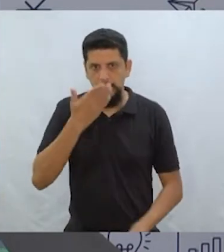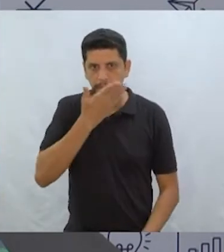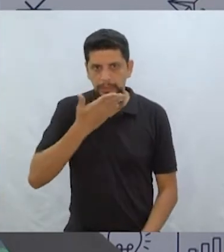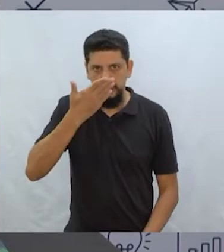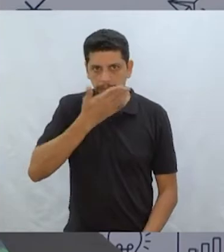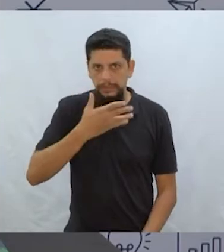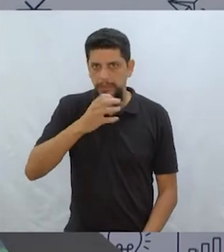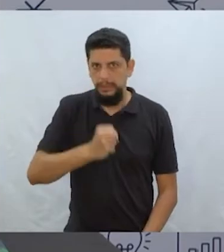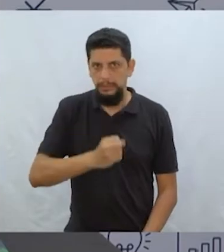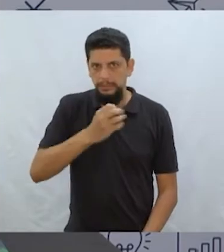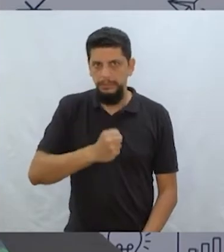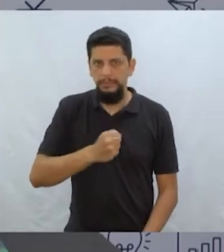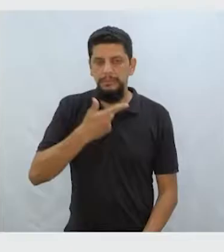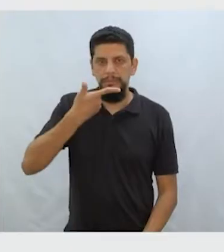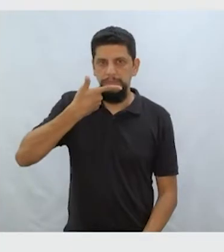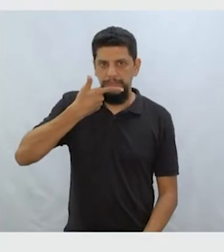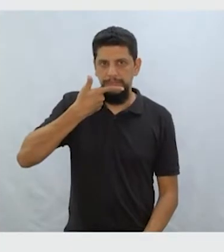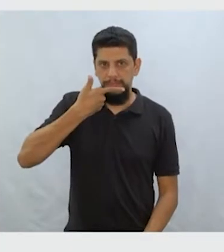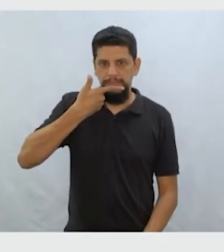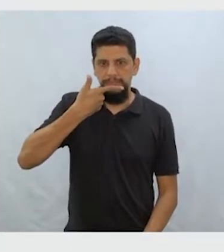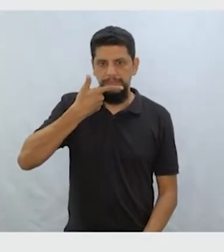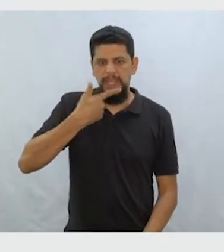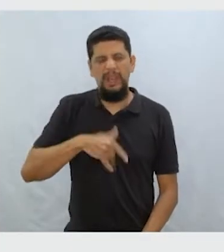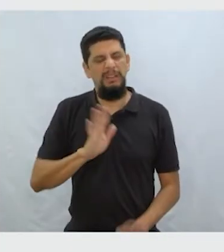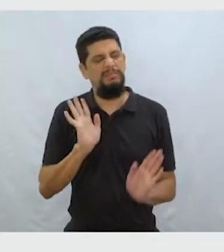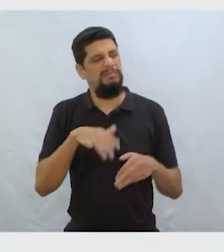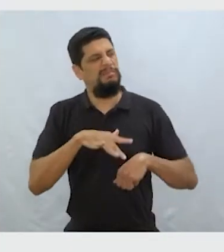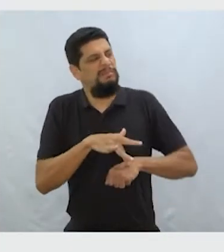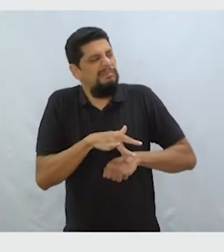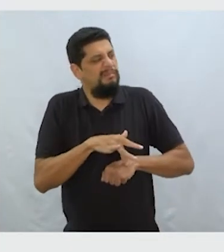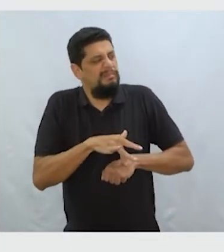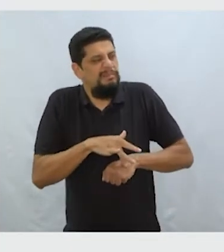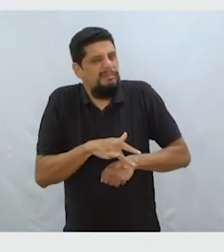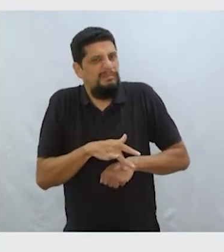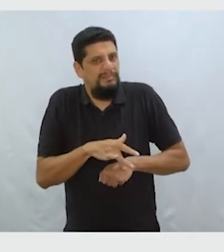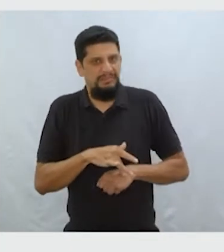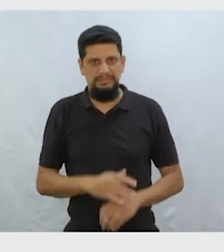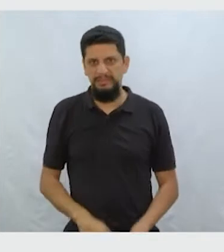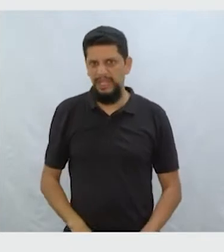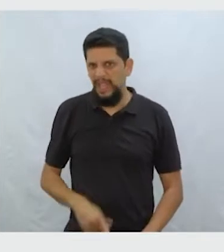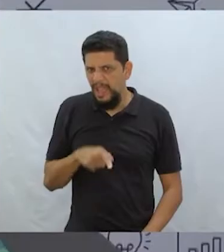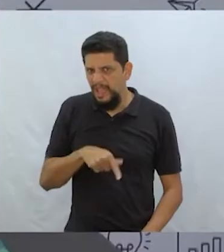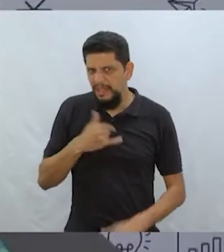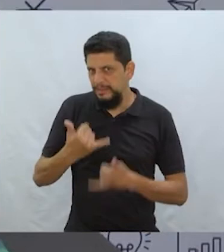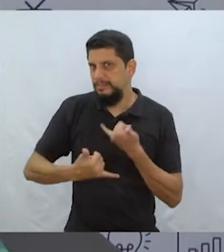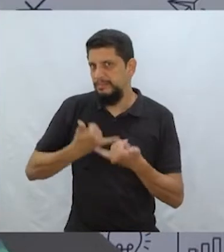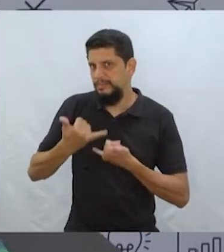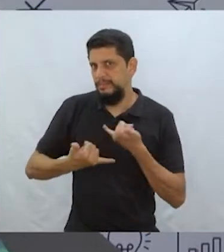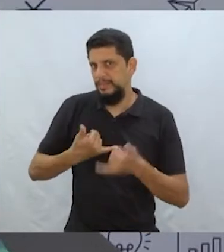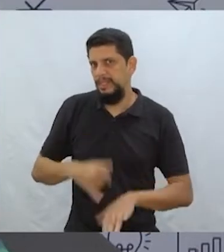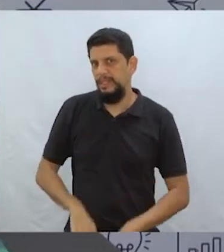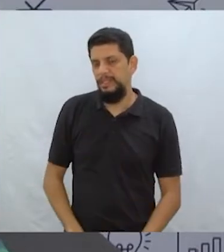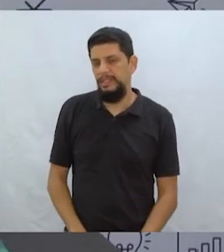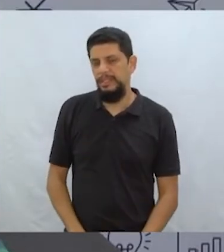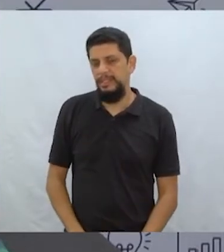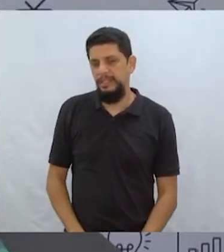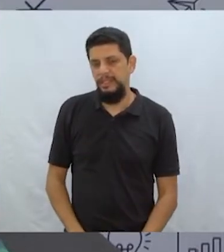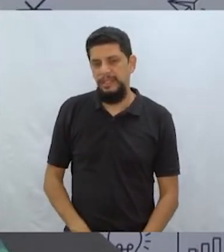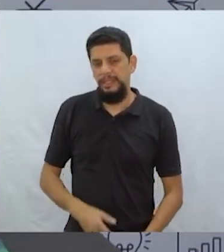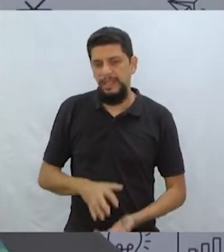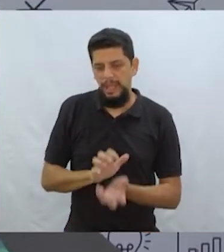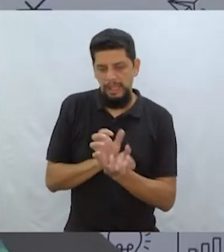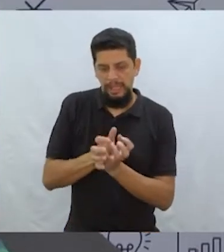doce de leite o Queijinho nem te ligo Será que ele não ligava mesmo para essa brincadeira e